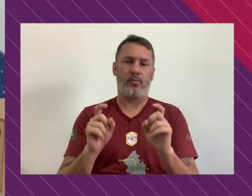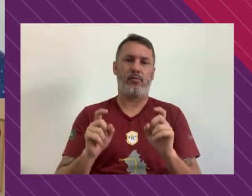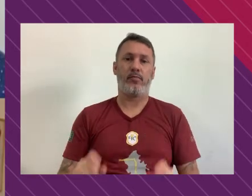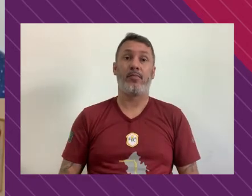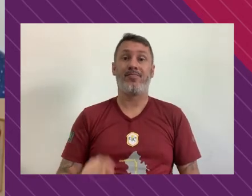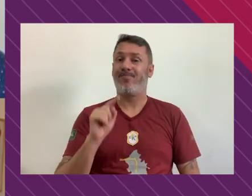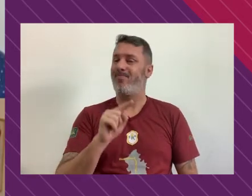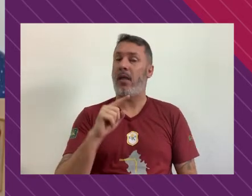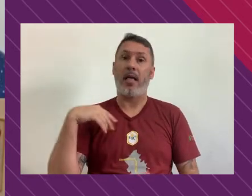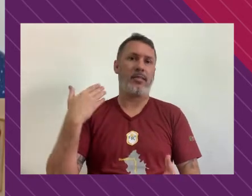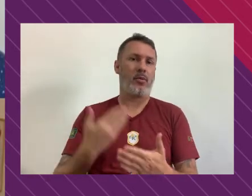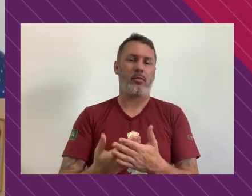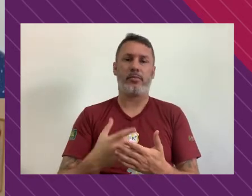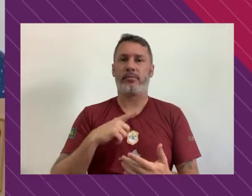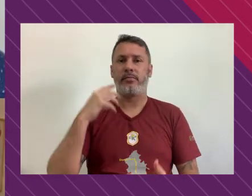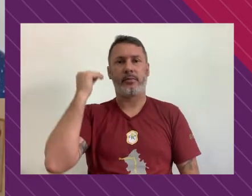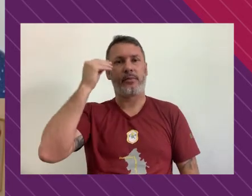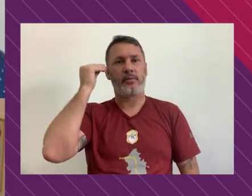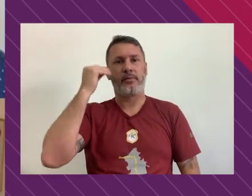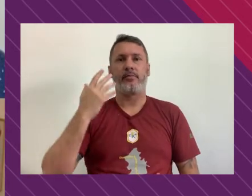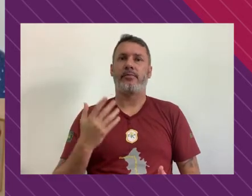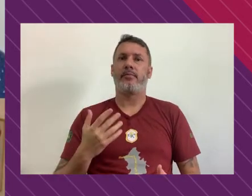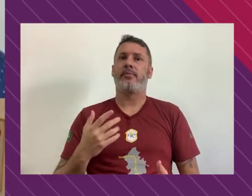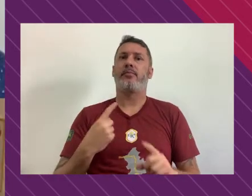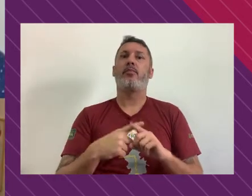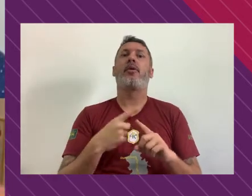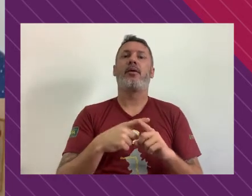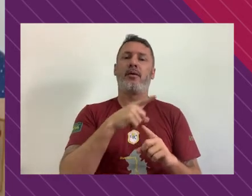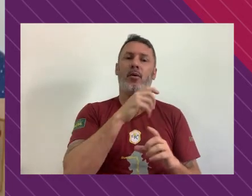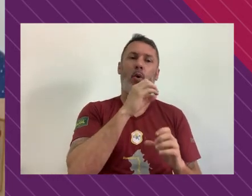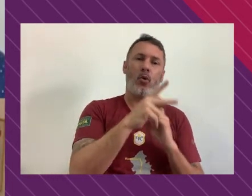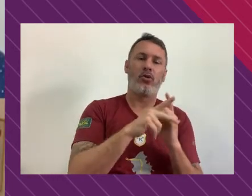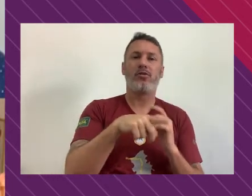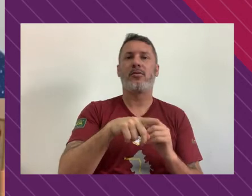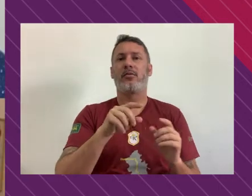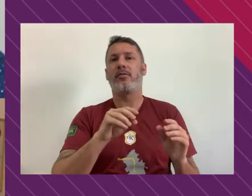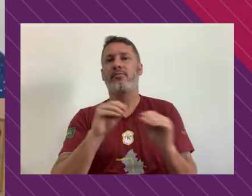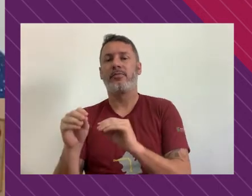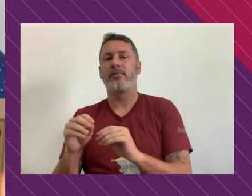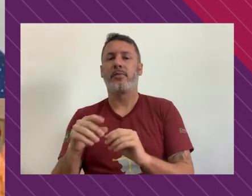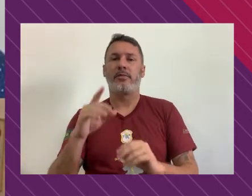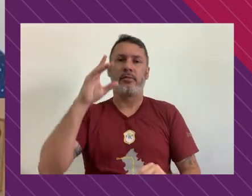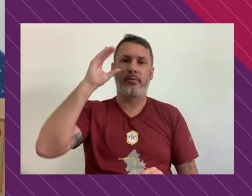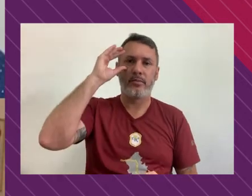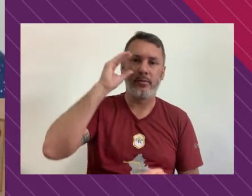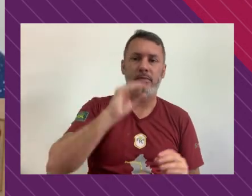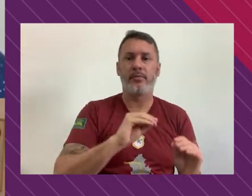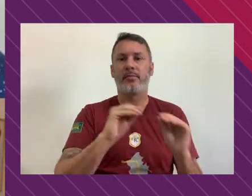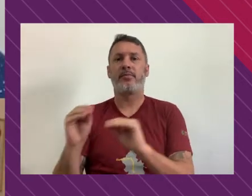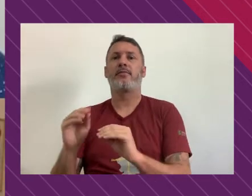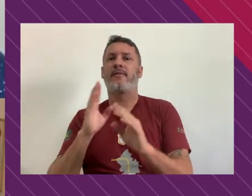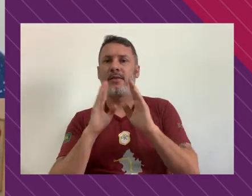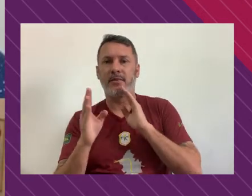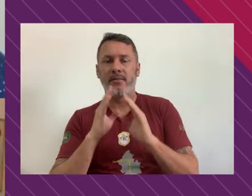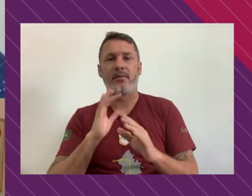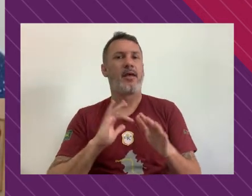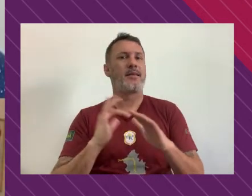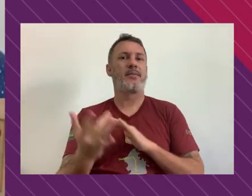Então a mulher ela tem ali que se acotovelar para encontrar o espaço dela. É muito difícil para quem é pioneira.